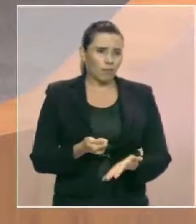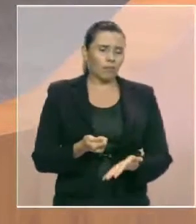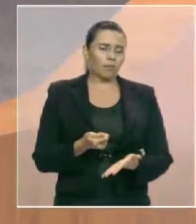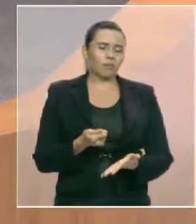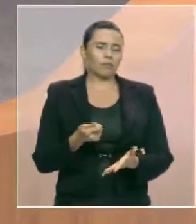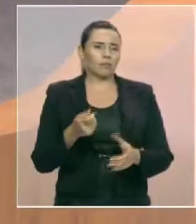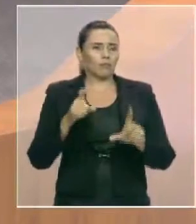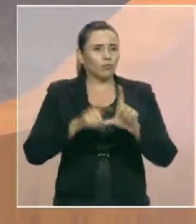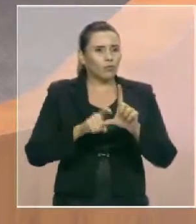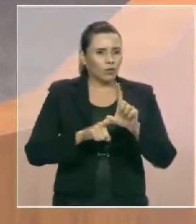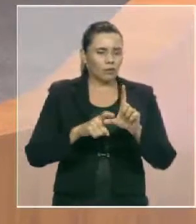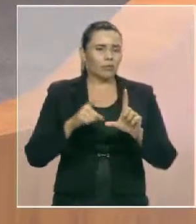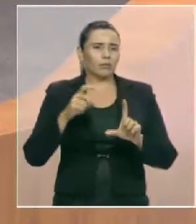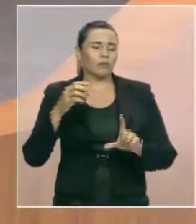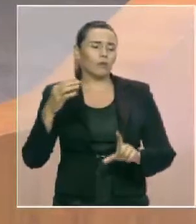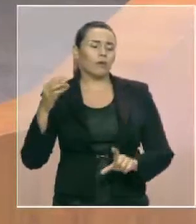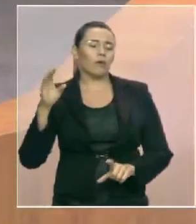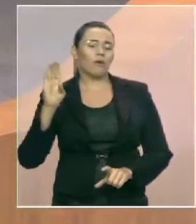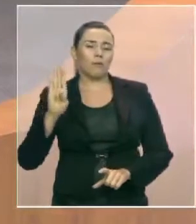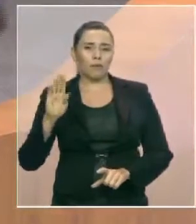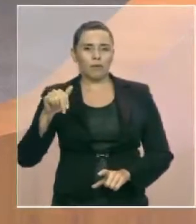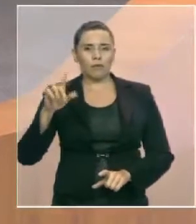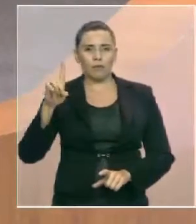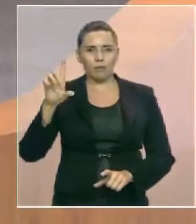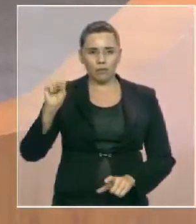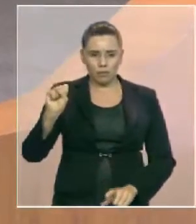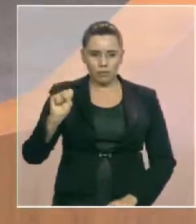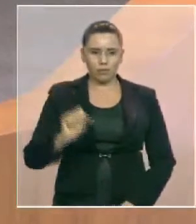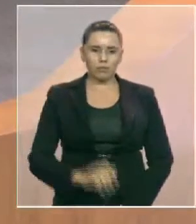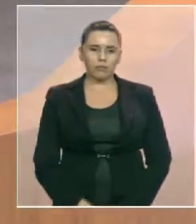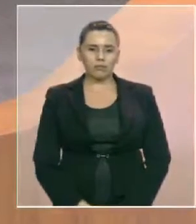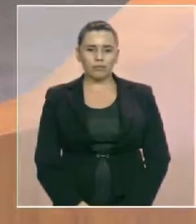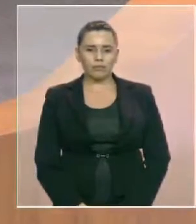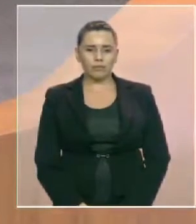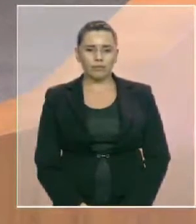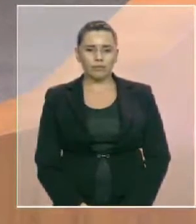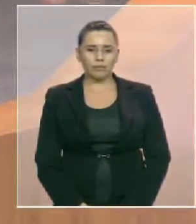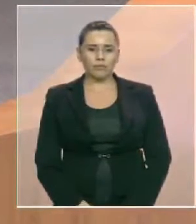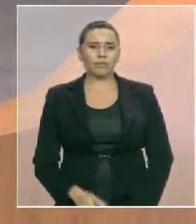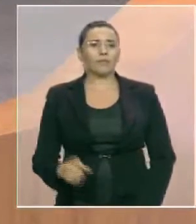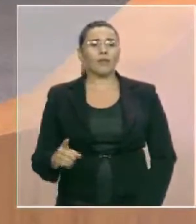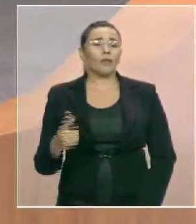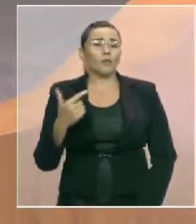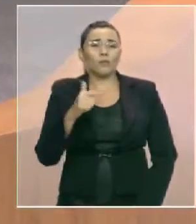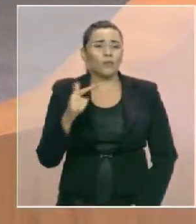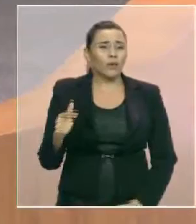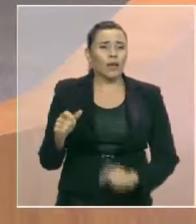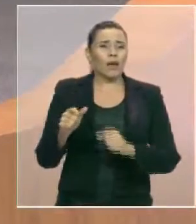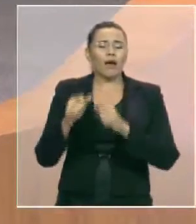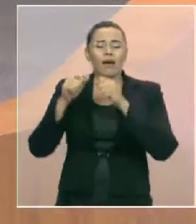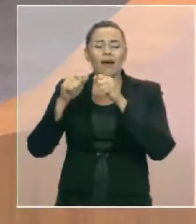investimento proveniente de crédito, mas vai ter pagamento de, pasmem, mais de R$1 bilhão.